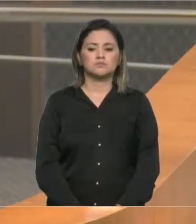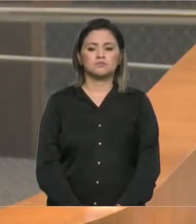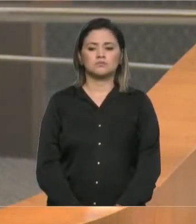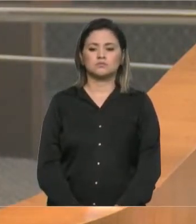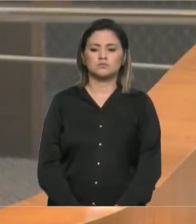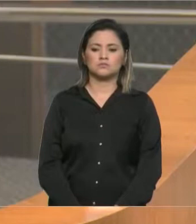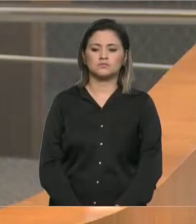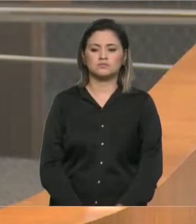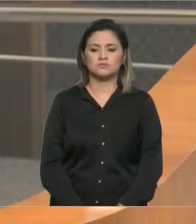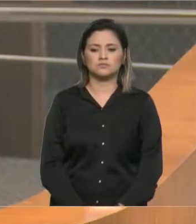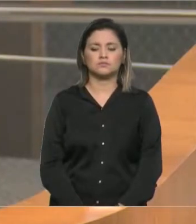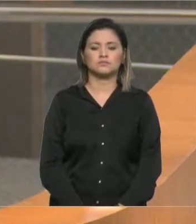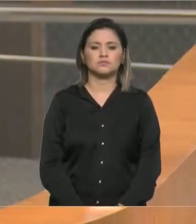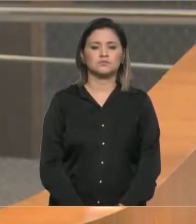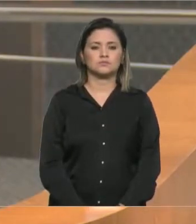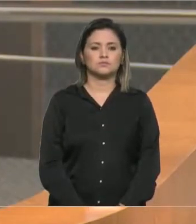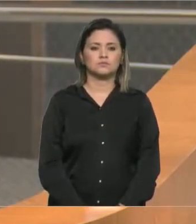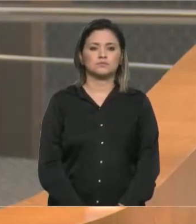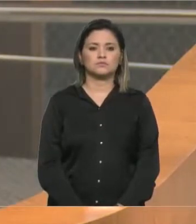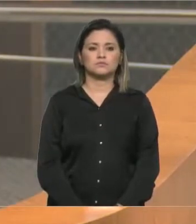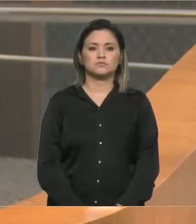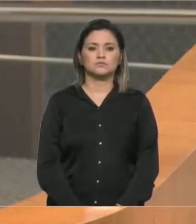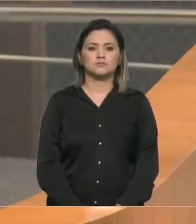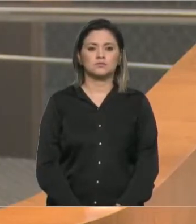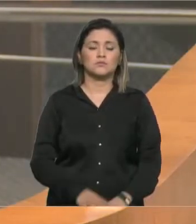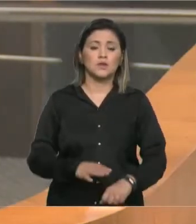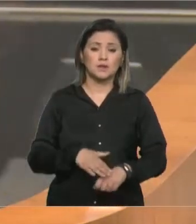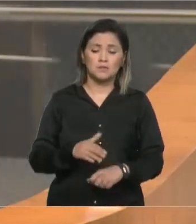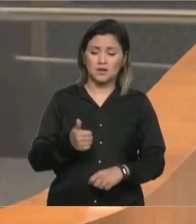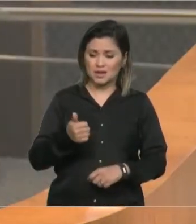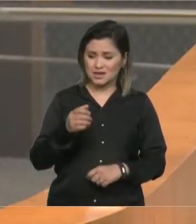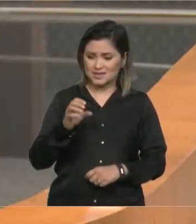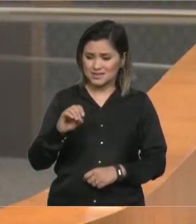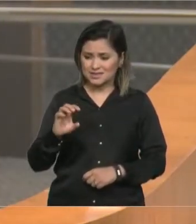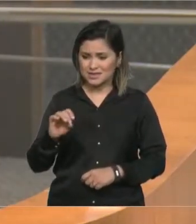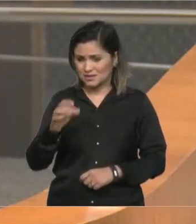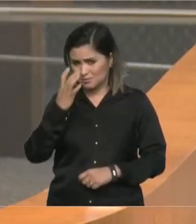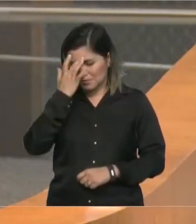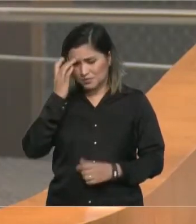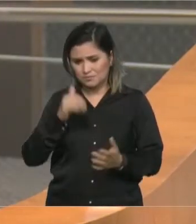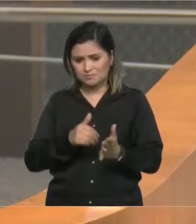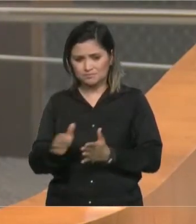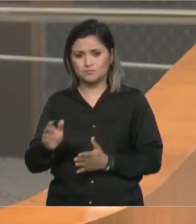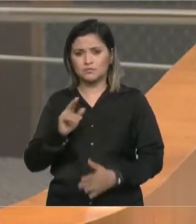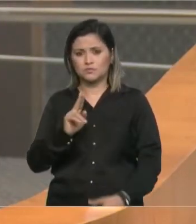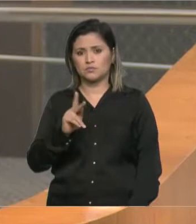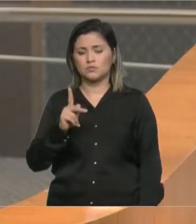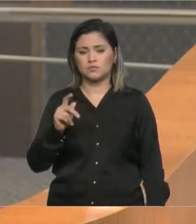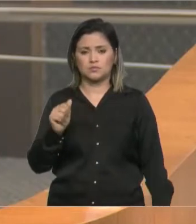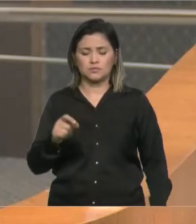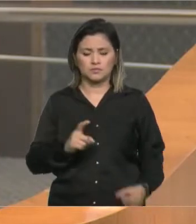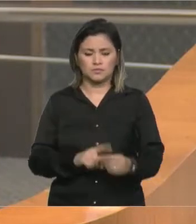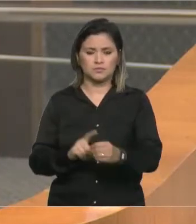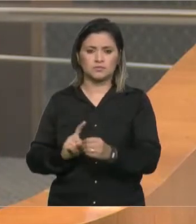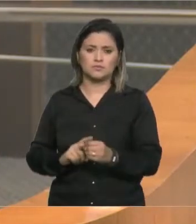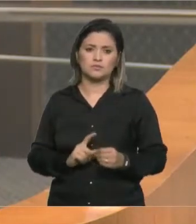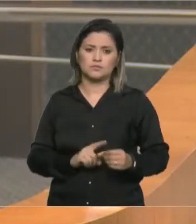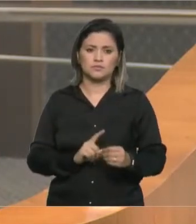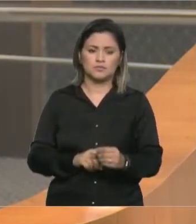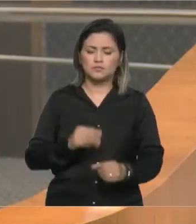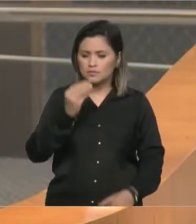Mais de 100 demitidos no interior do Estado, nas UPAs do interior do Estado. Um verdadeiro descaso, um